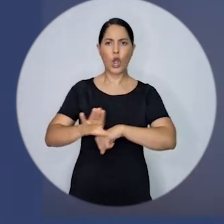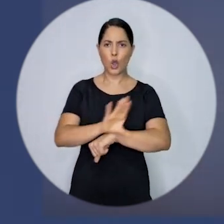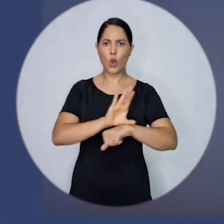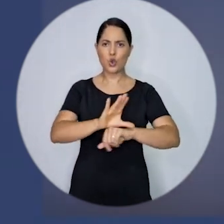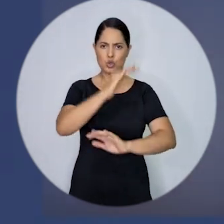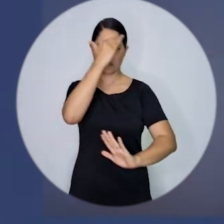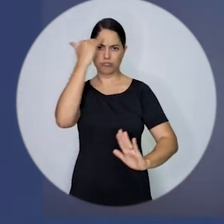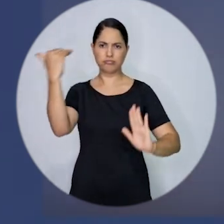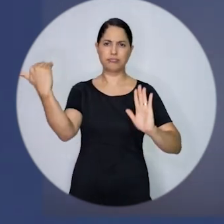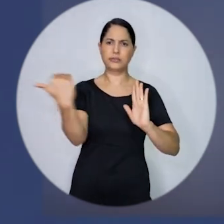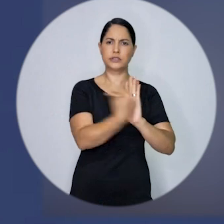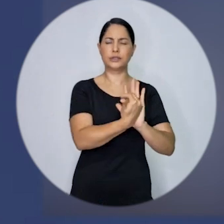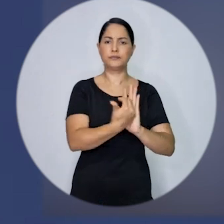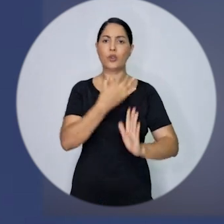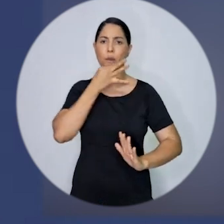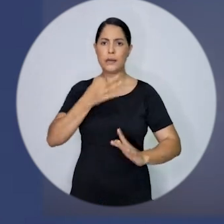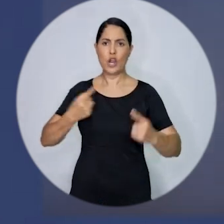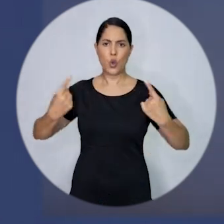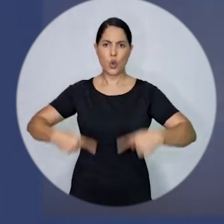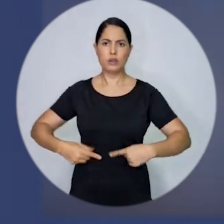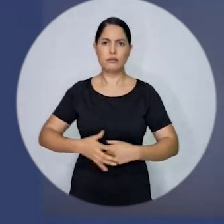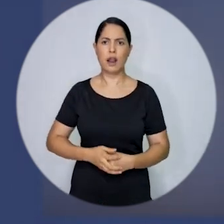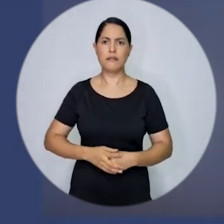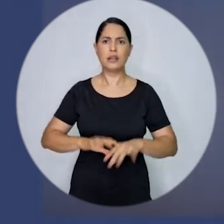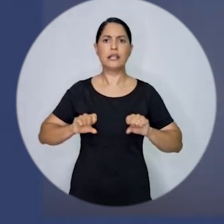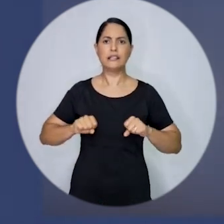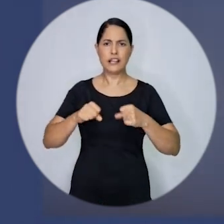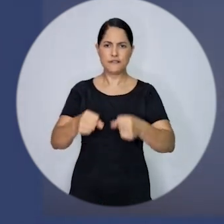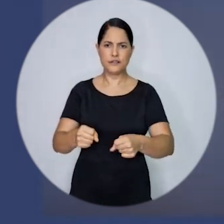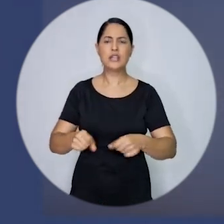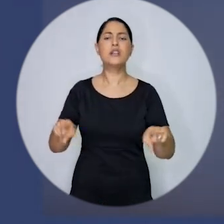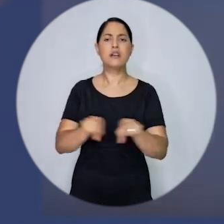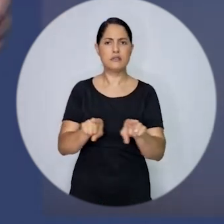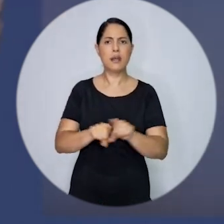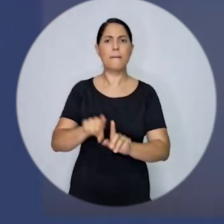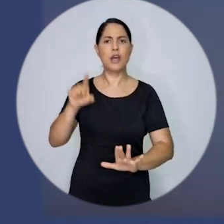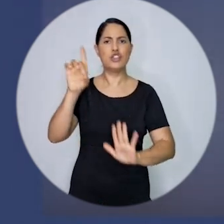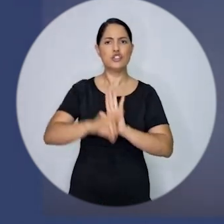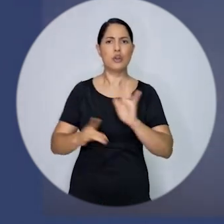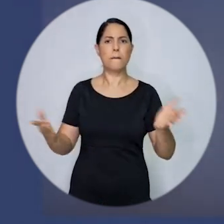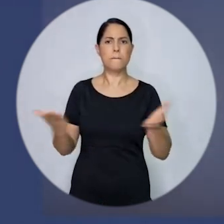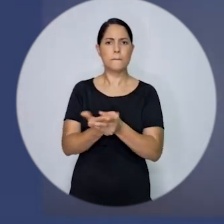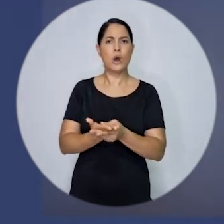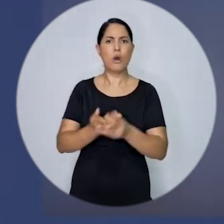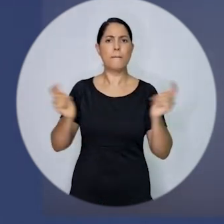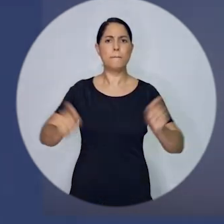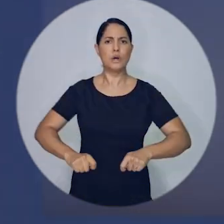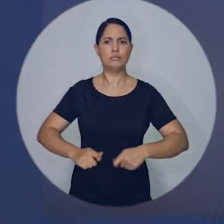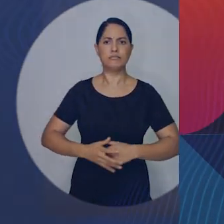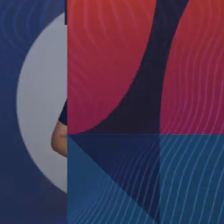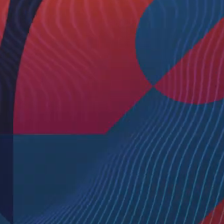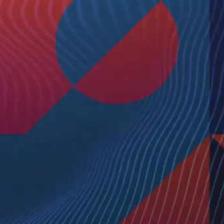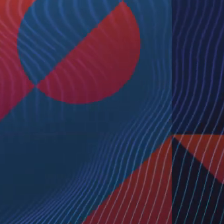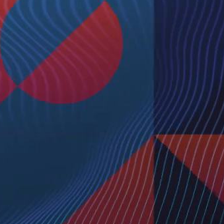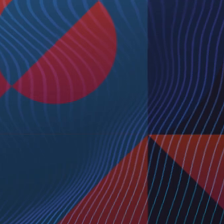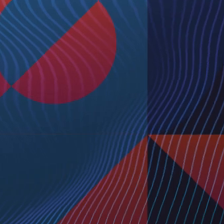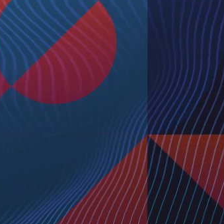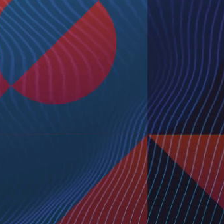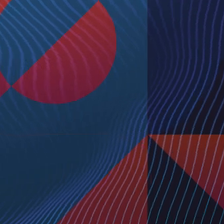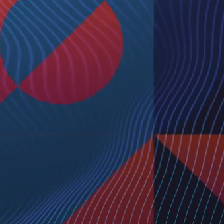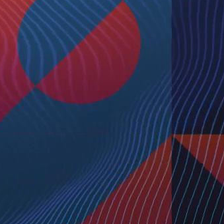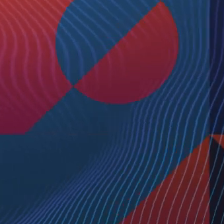do contraditório, da ampla defesa e do devido processo legal, e só assim se legitimam as sentenças